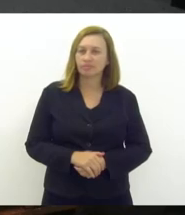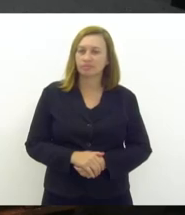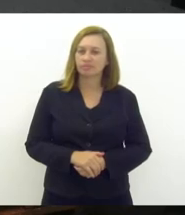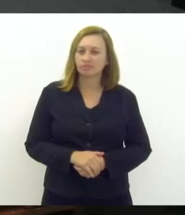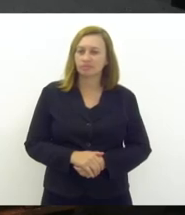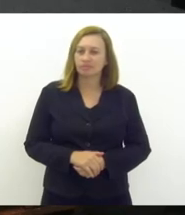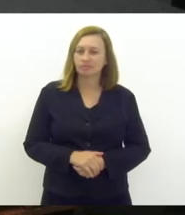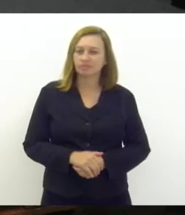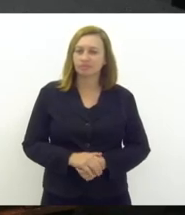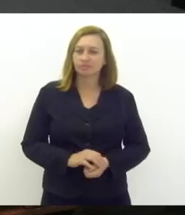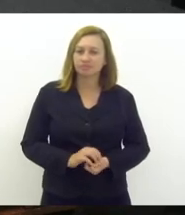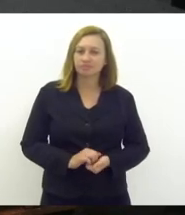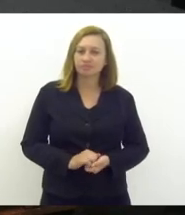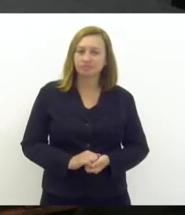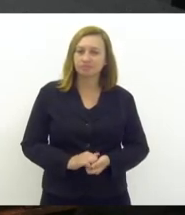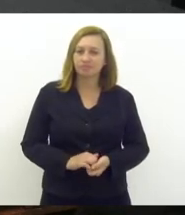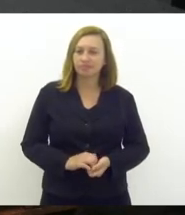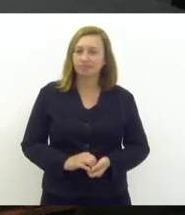min